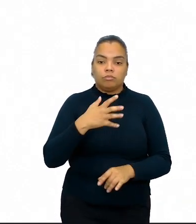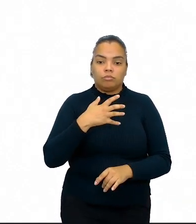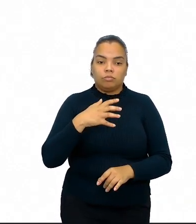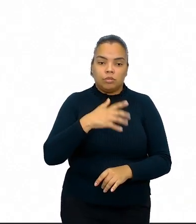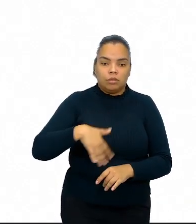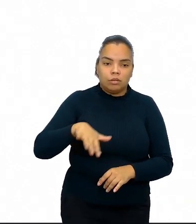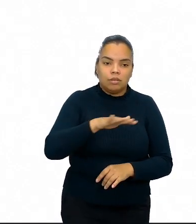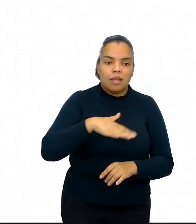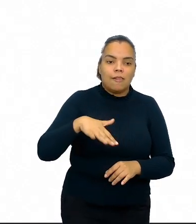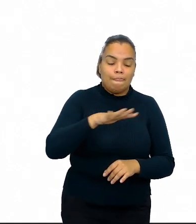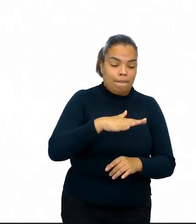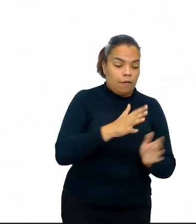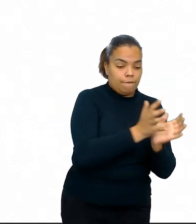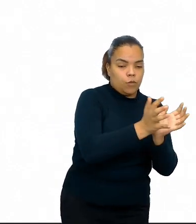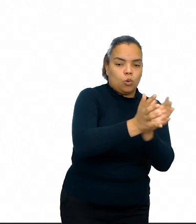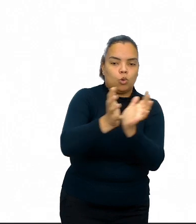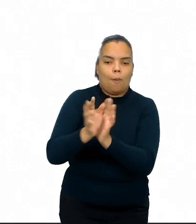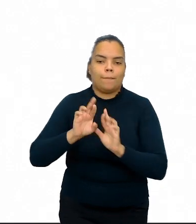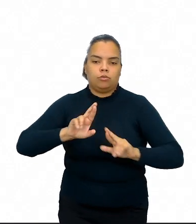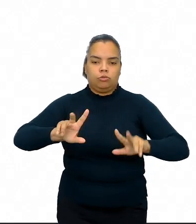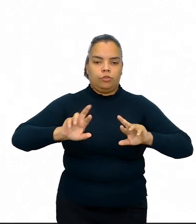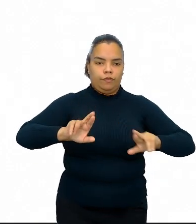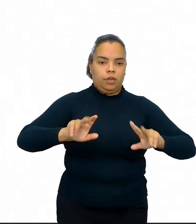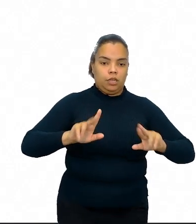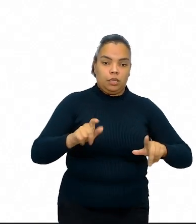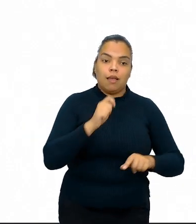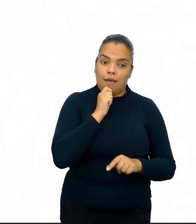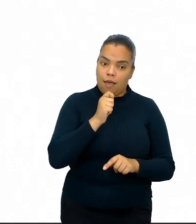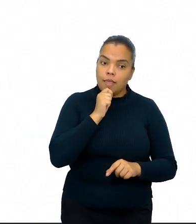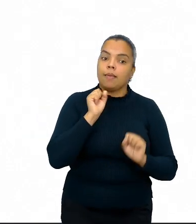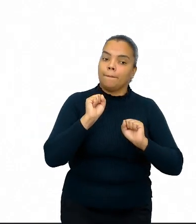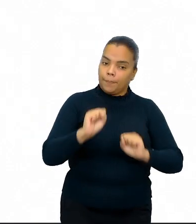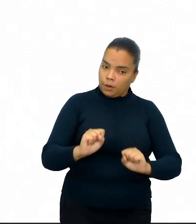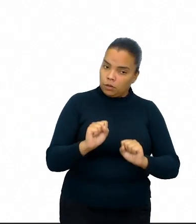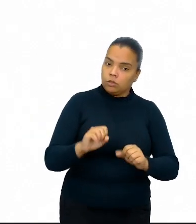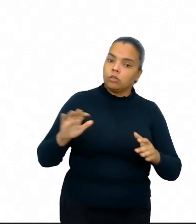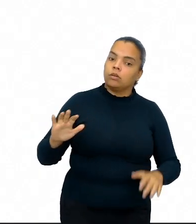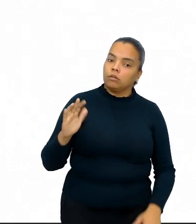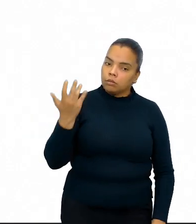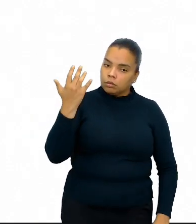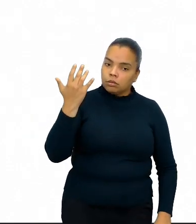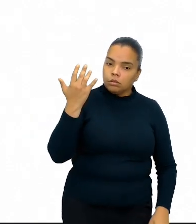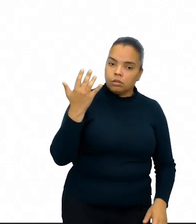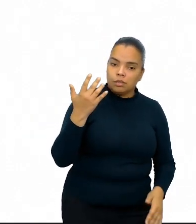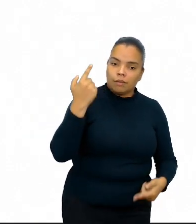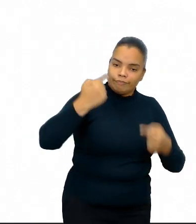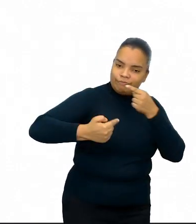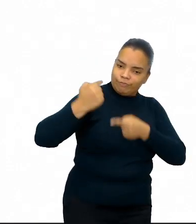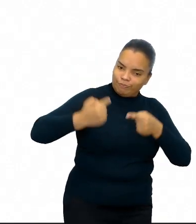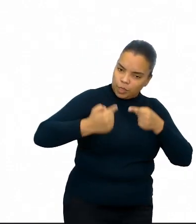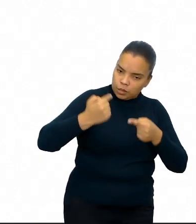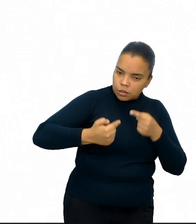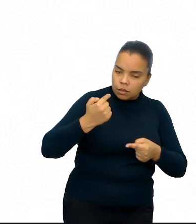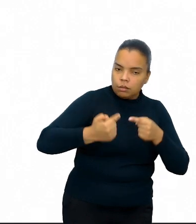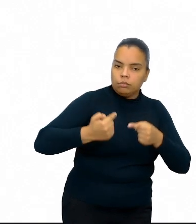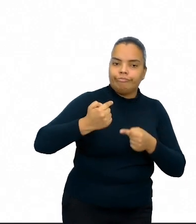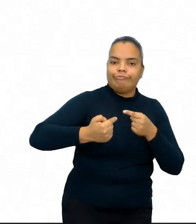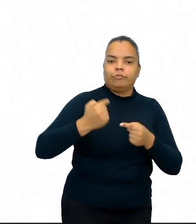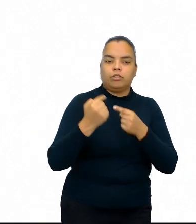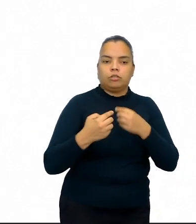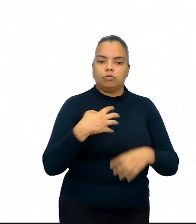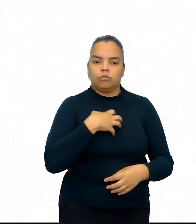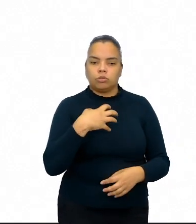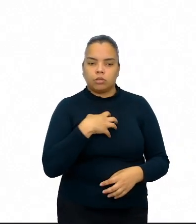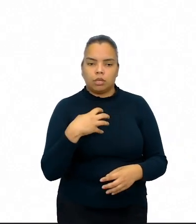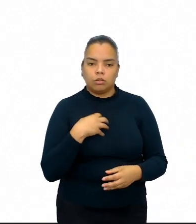filos diferentes. Ainda é possível também incentivar discussões relacionadas às formas como